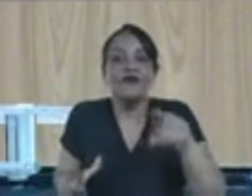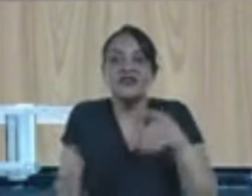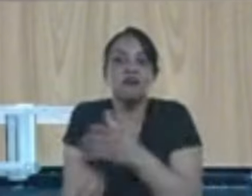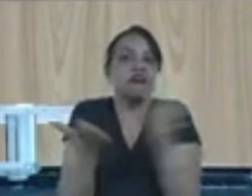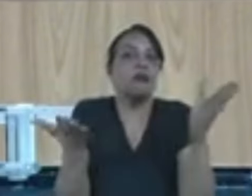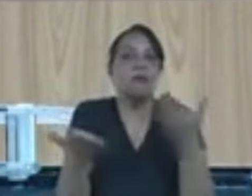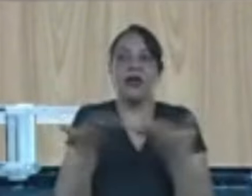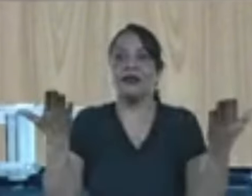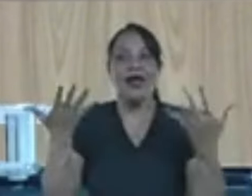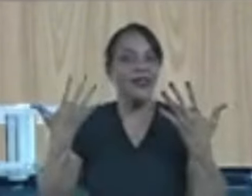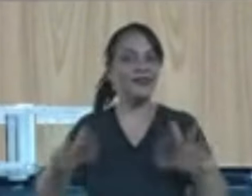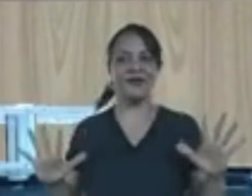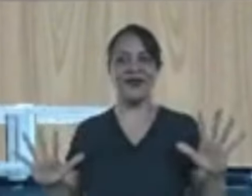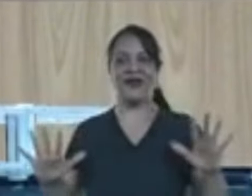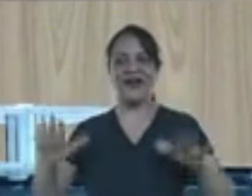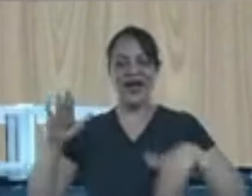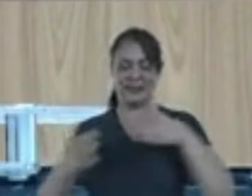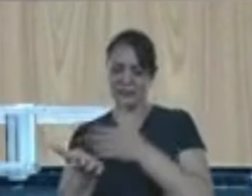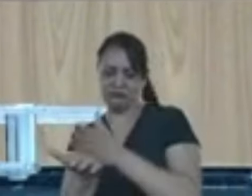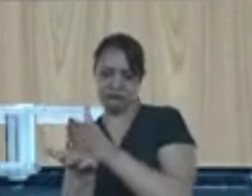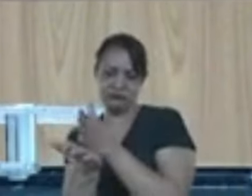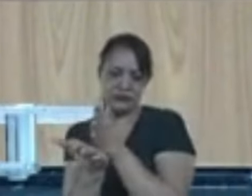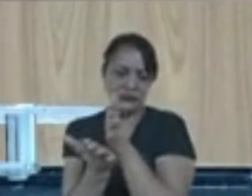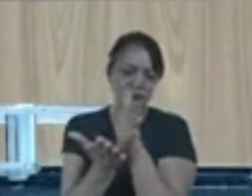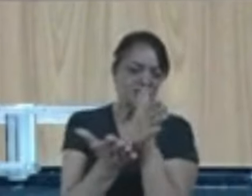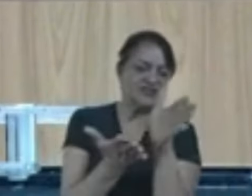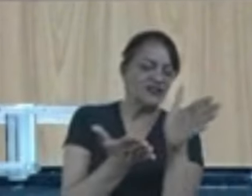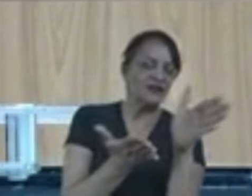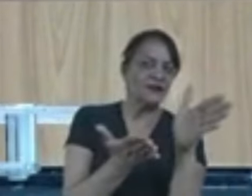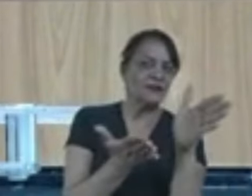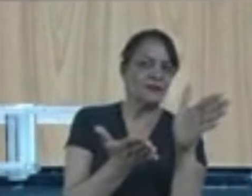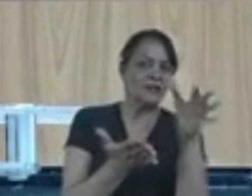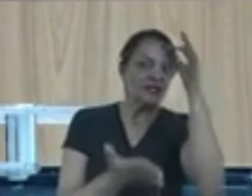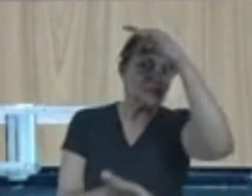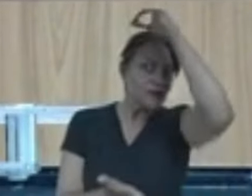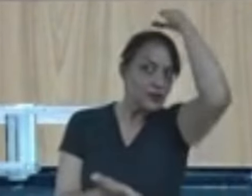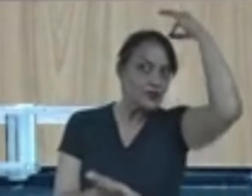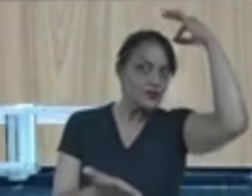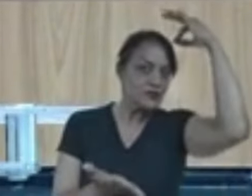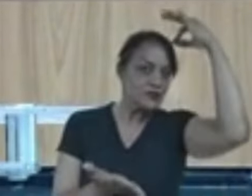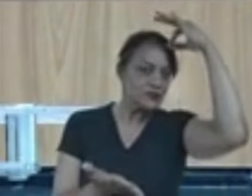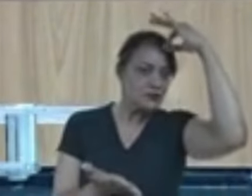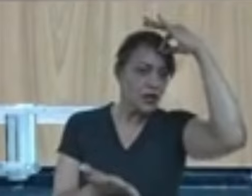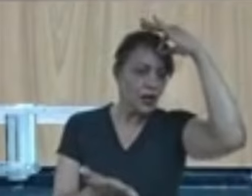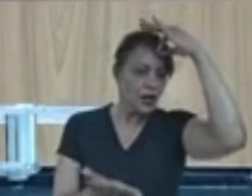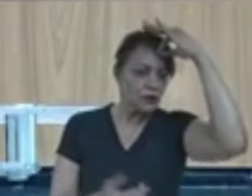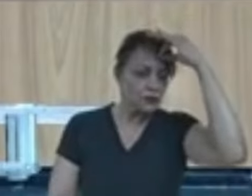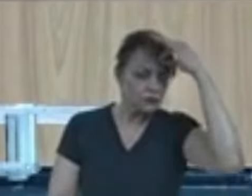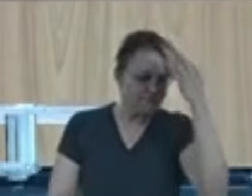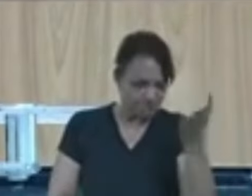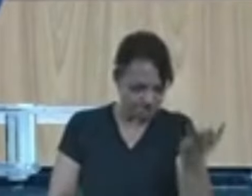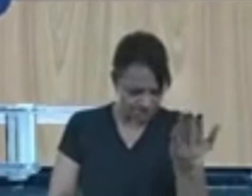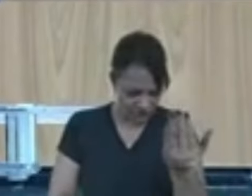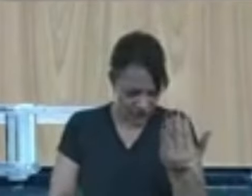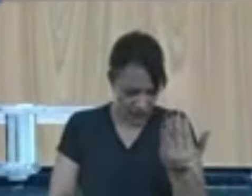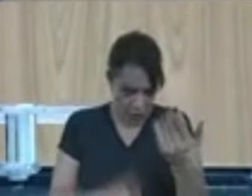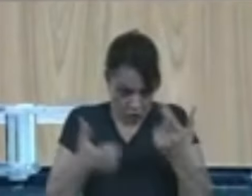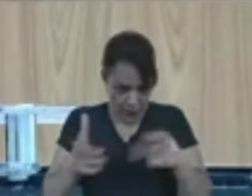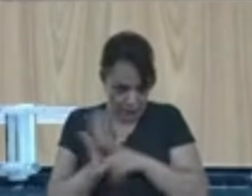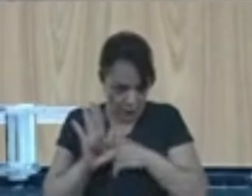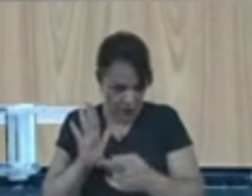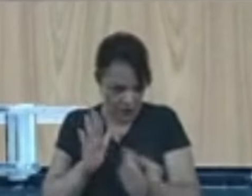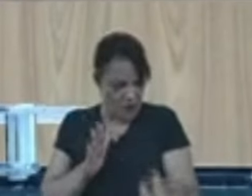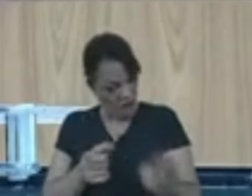afastar, pode sair da presença de Deus, está lá no mundão, mas o Espírito Santo está lá dizendo para você: teu lugar não é aqui, teu lugar não é aqui.